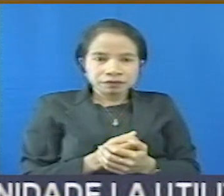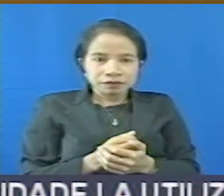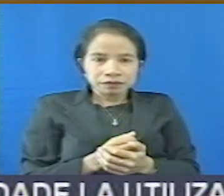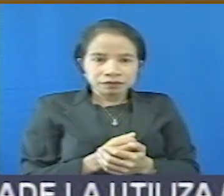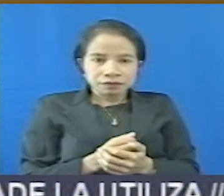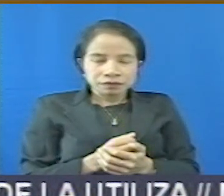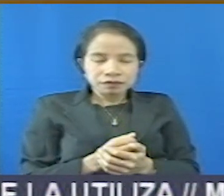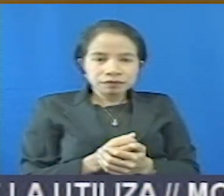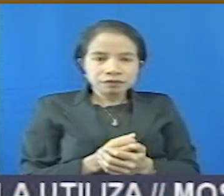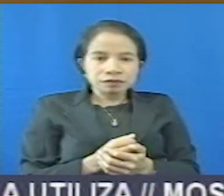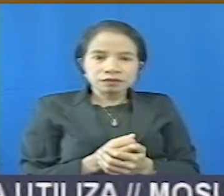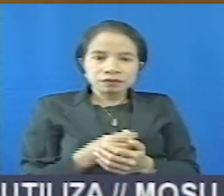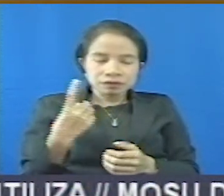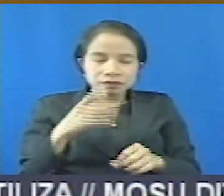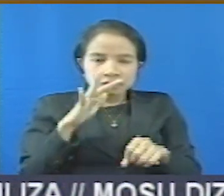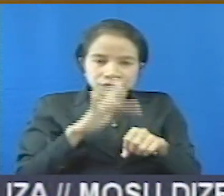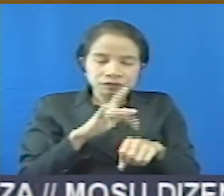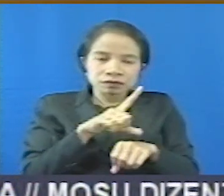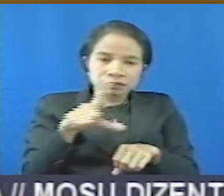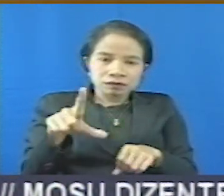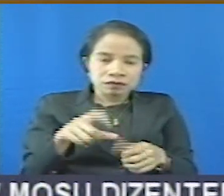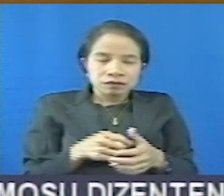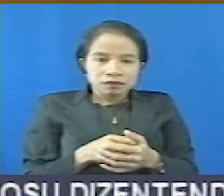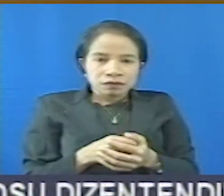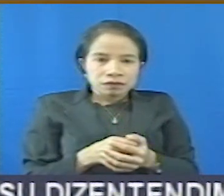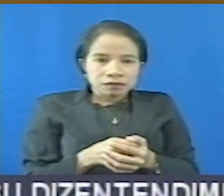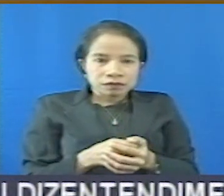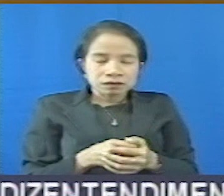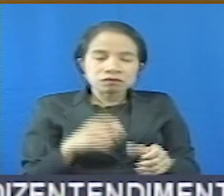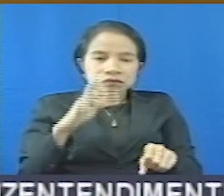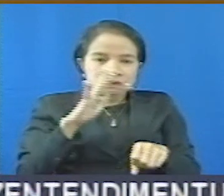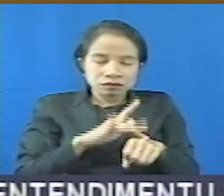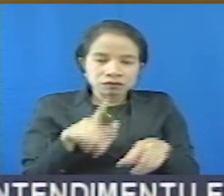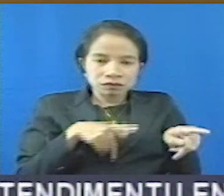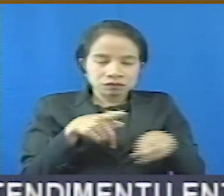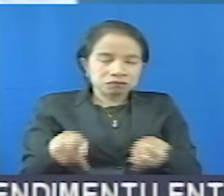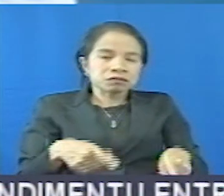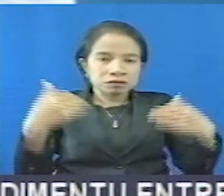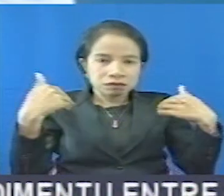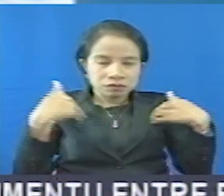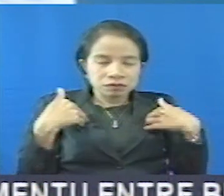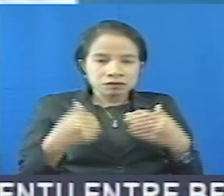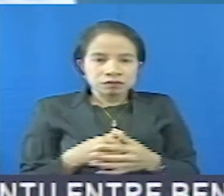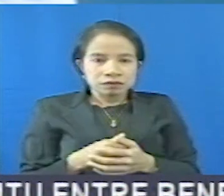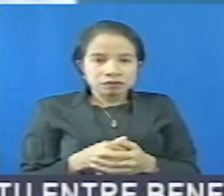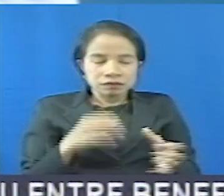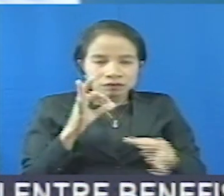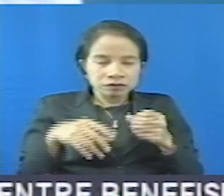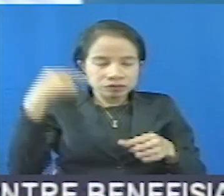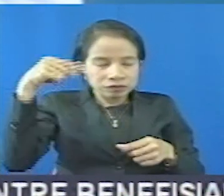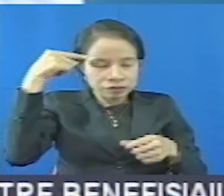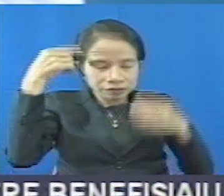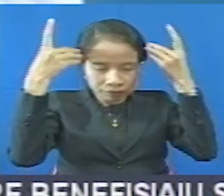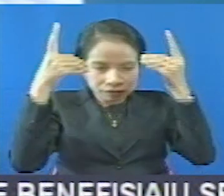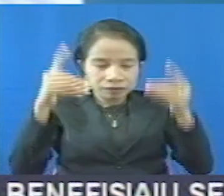lá contém transmissão local ca transmissão comunitária ruma ne bemoso. Mas que governo